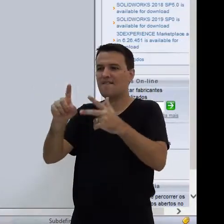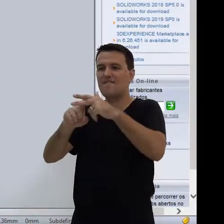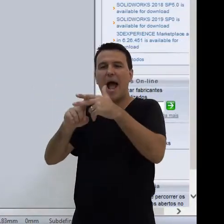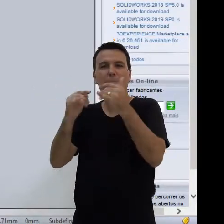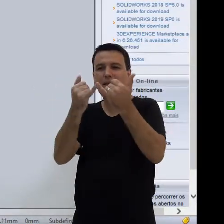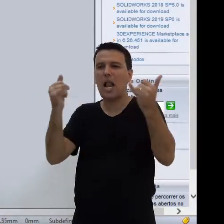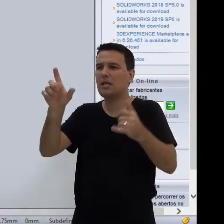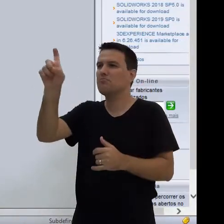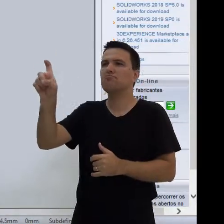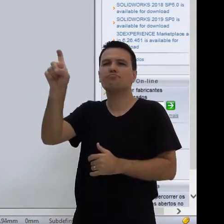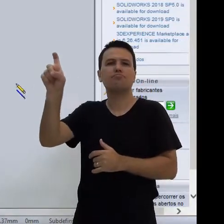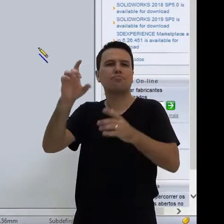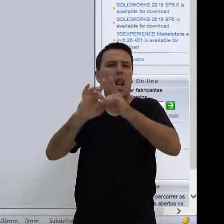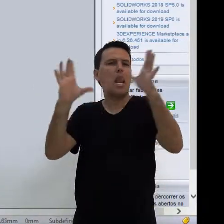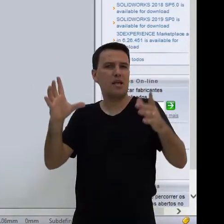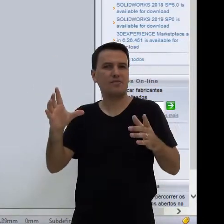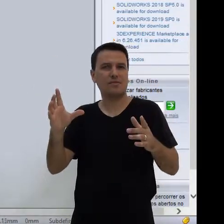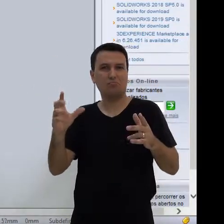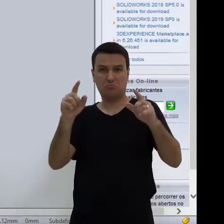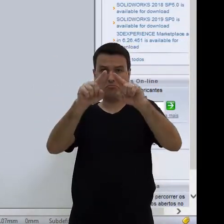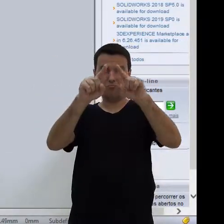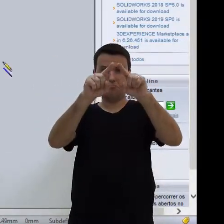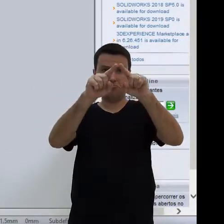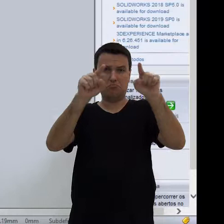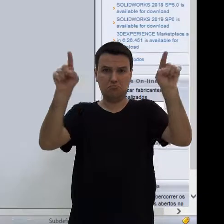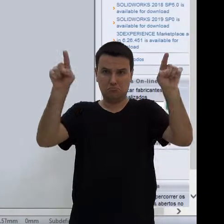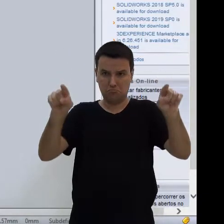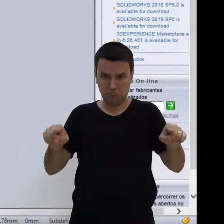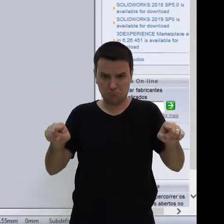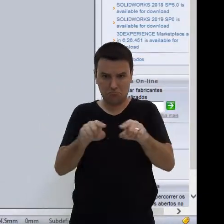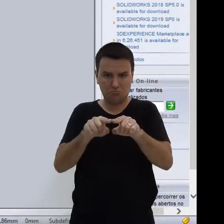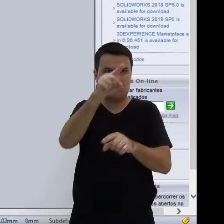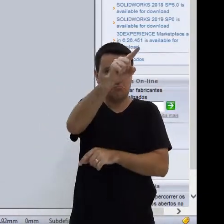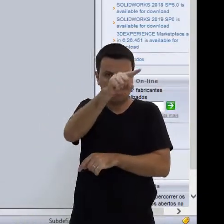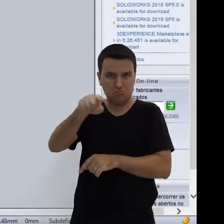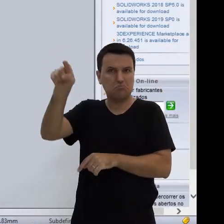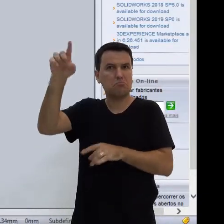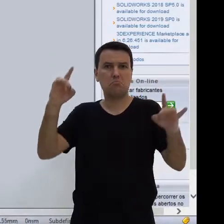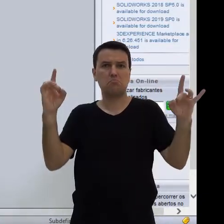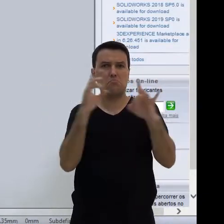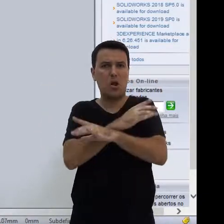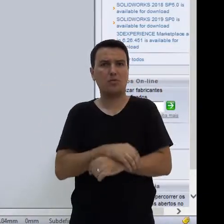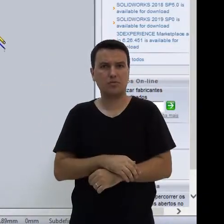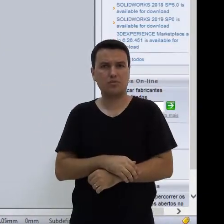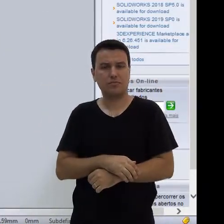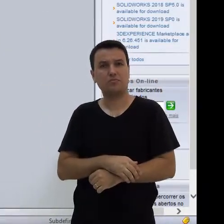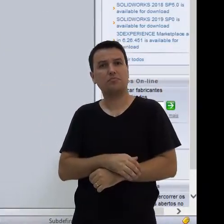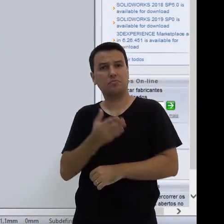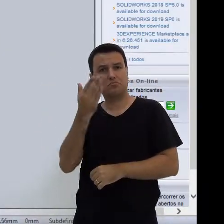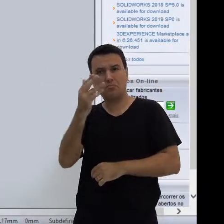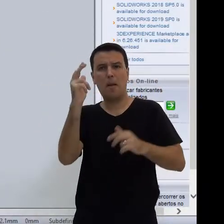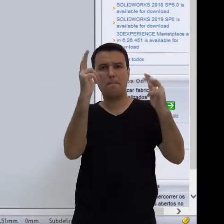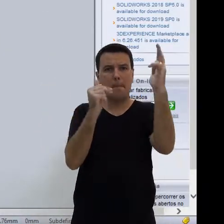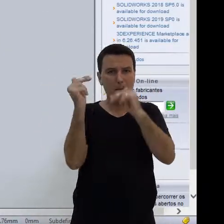solta a ferramenta linha, eu não continuo mais fazendo linha, né? E o meu esboço está pronto. Então eu fiz esse esboço